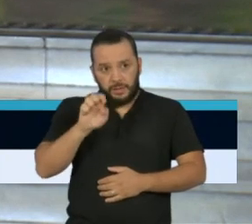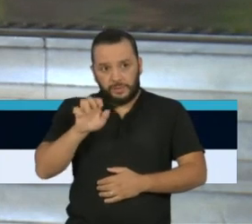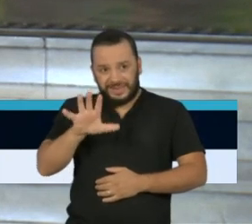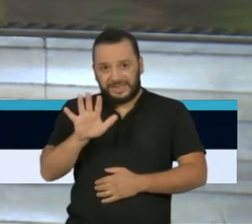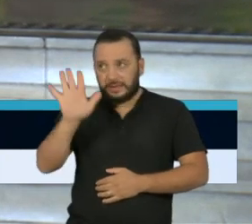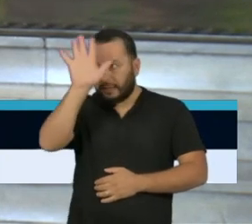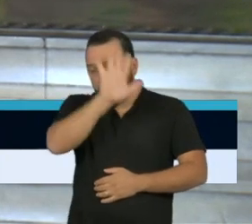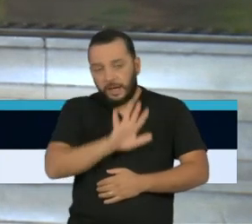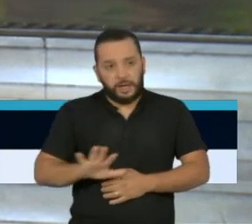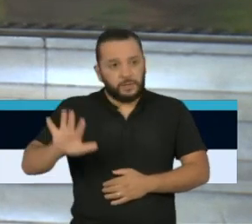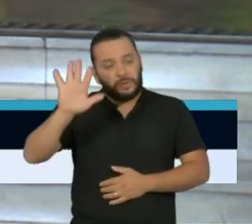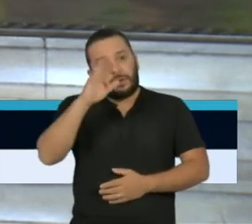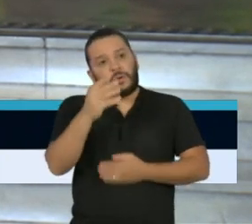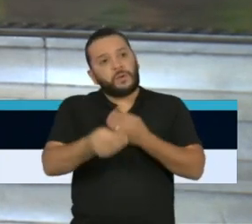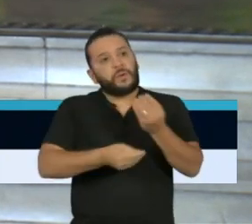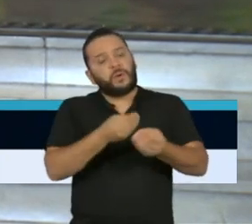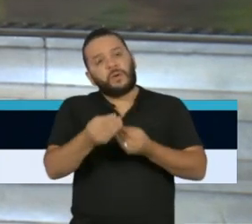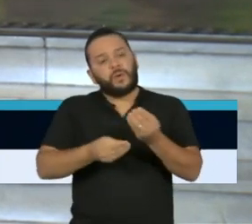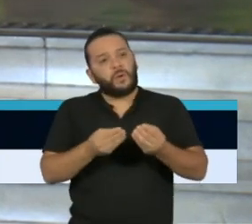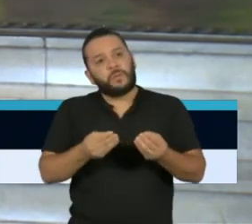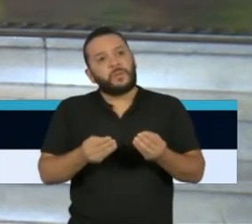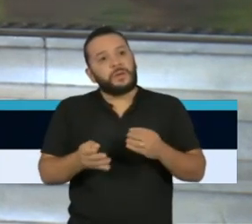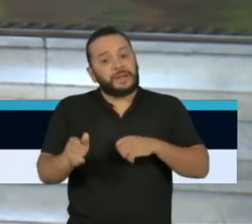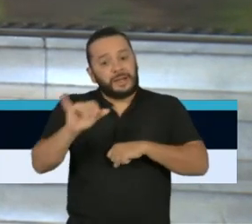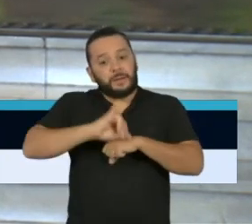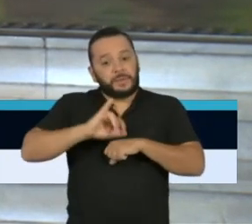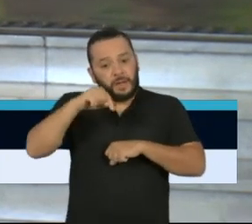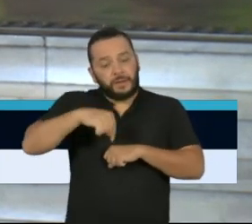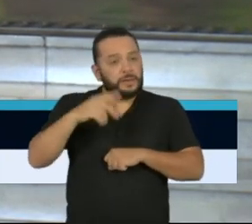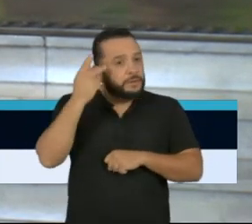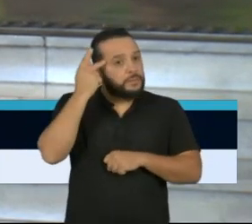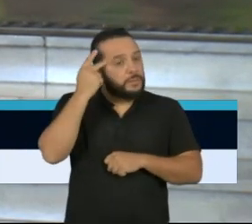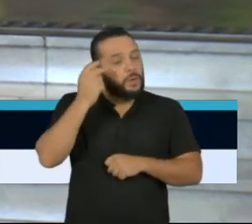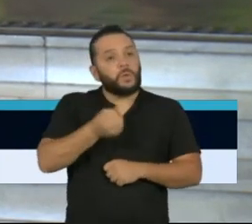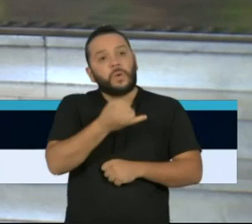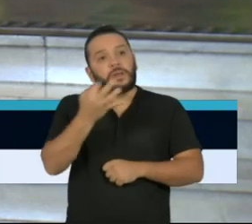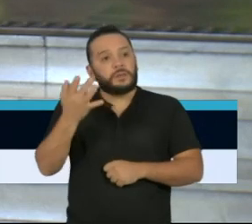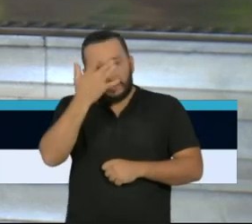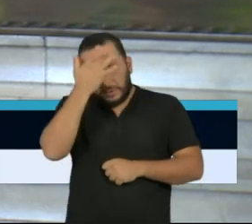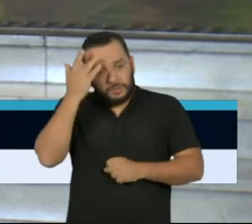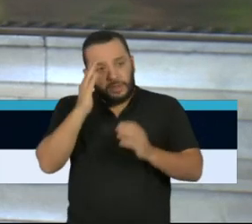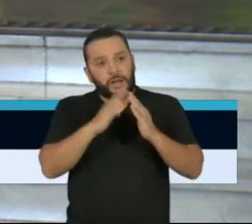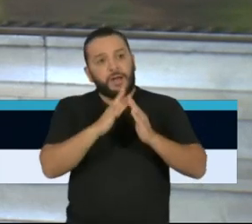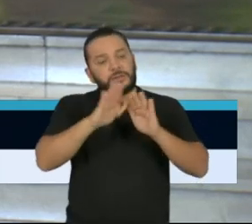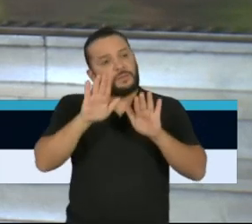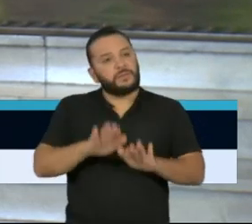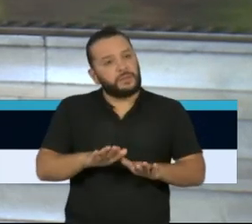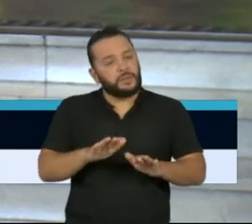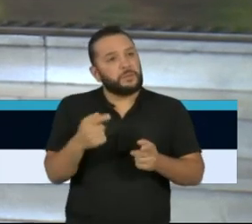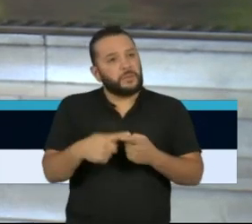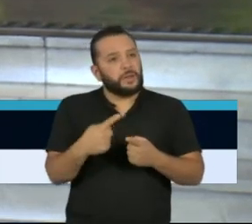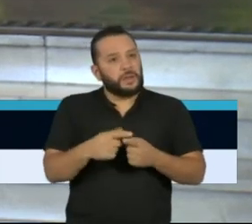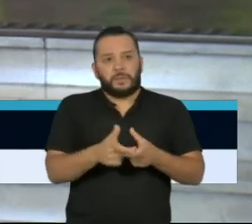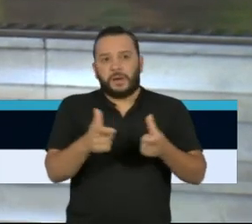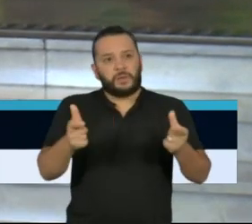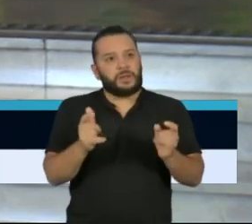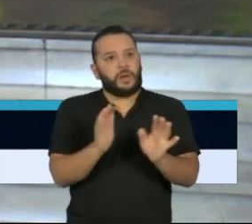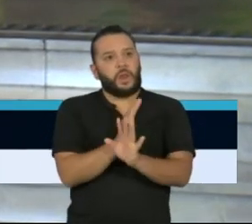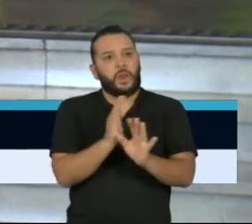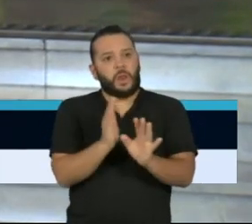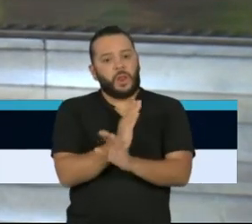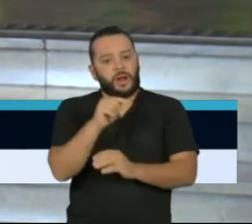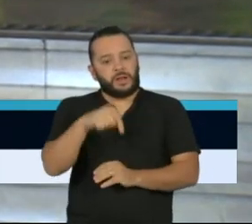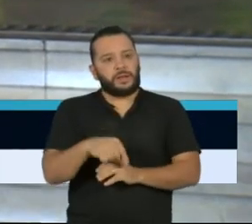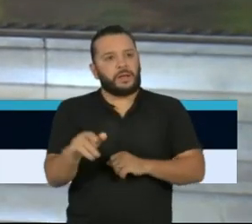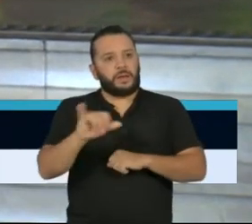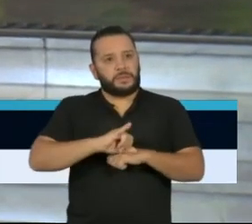taxa de isolamento social na cidade de São Paulo, que é onde a gente sabe que estão a maioria dos casos?